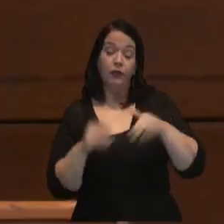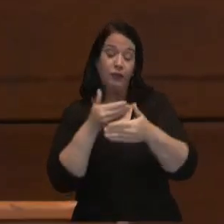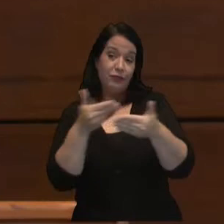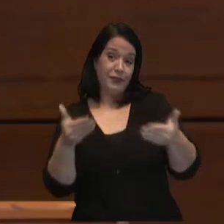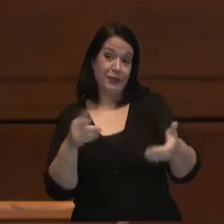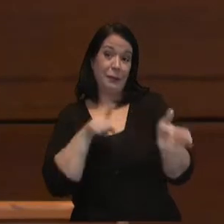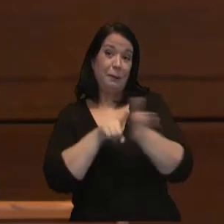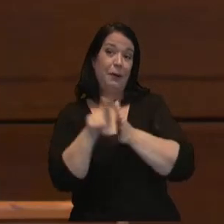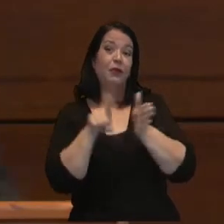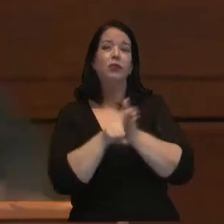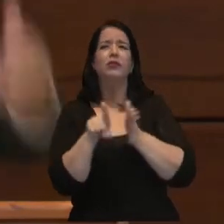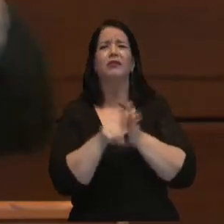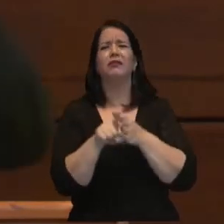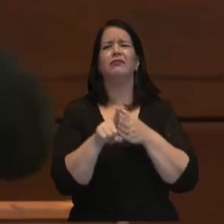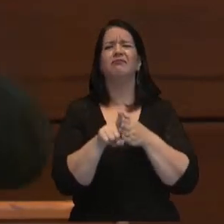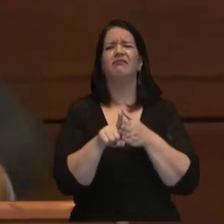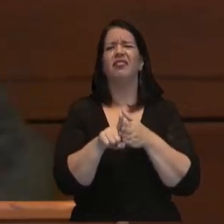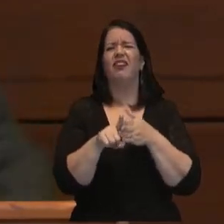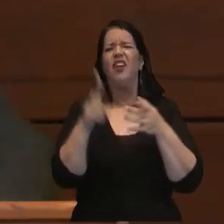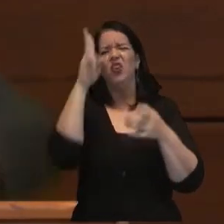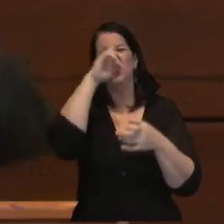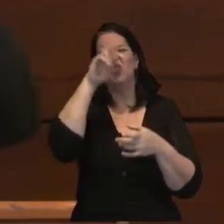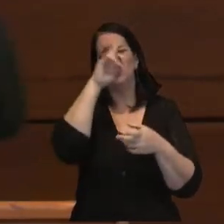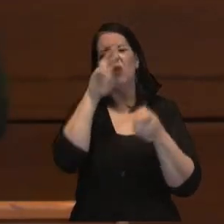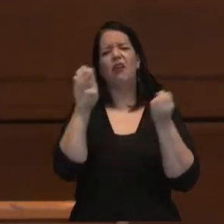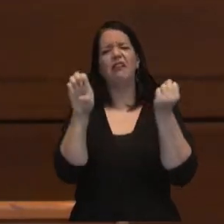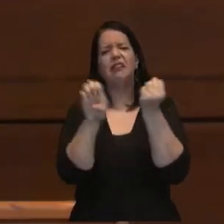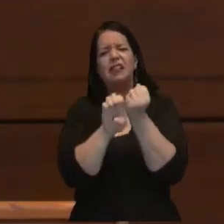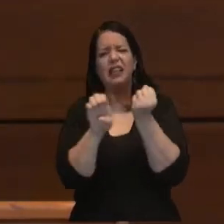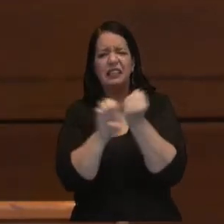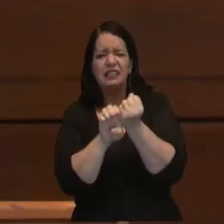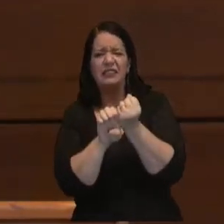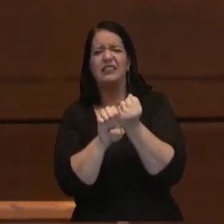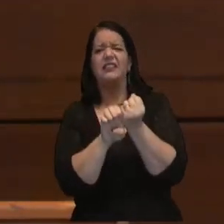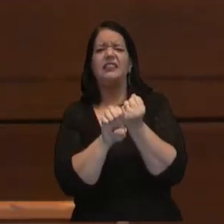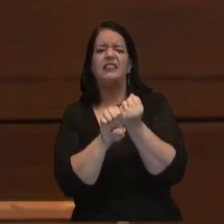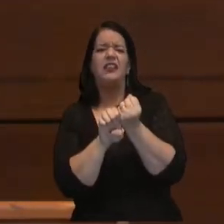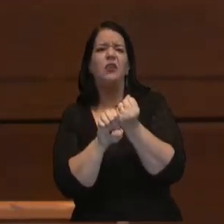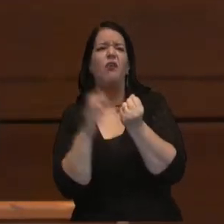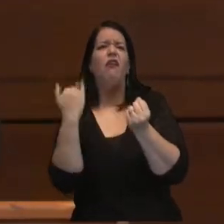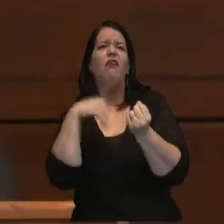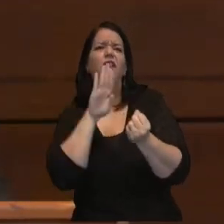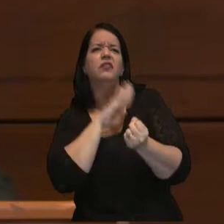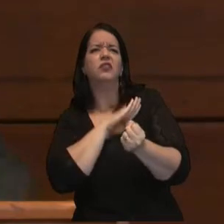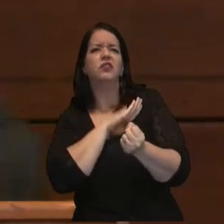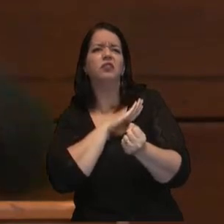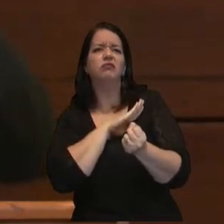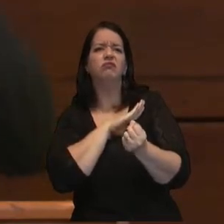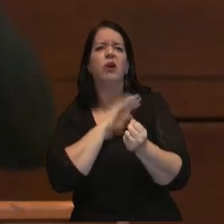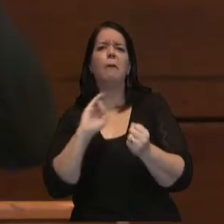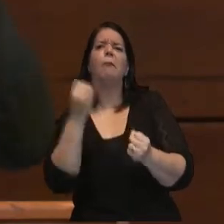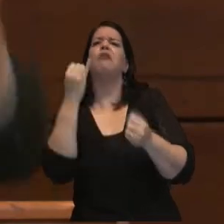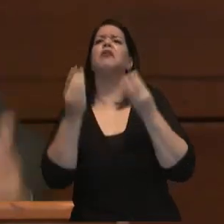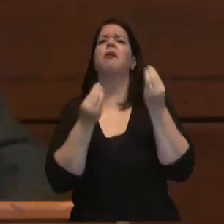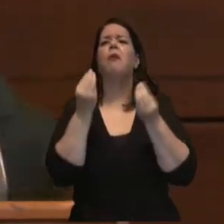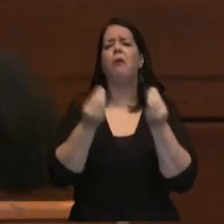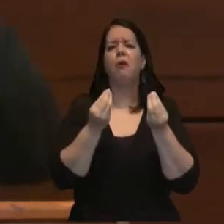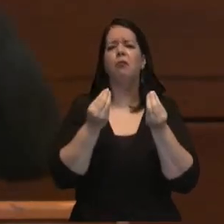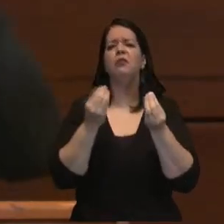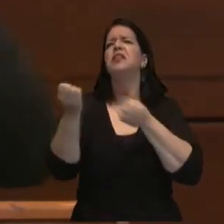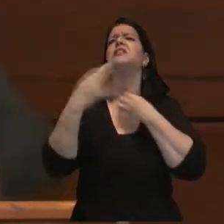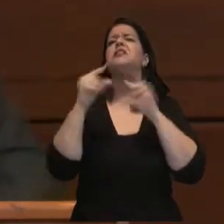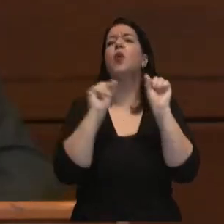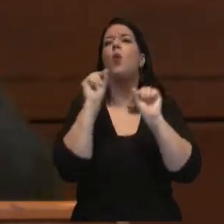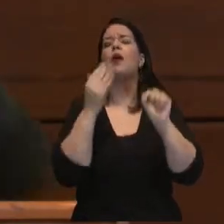hoje? Neste tempo de tanta perda, neste tempo de tanta pandemia, neste tempo de desespero,